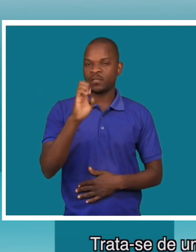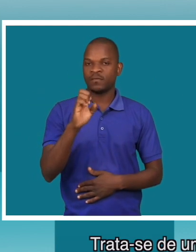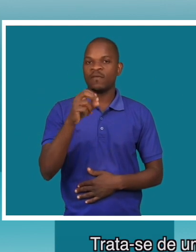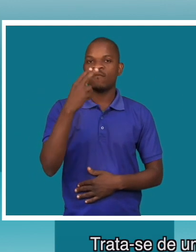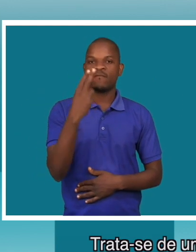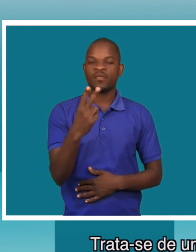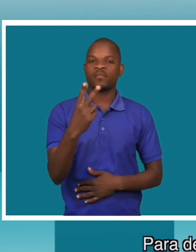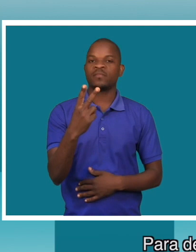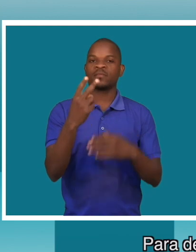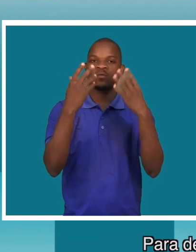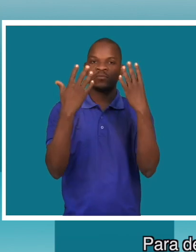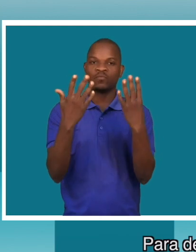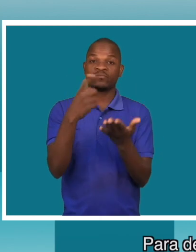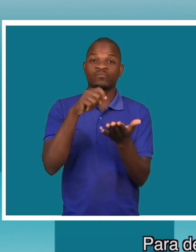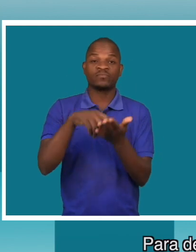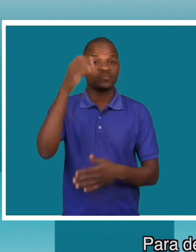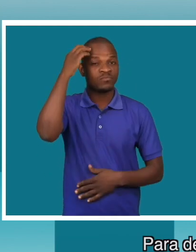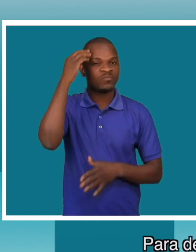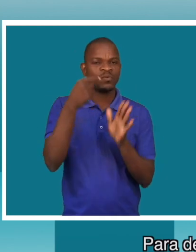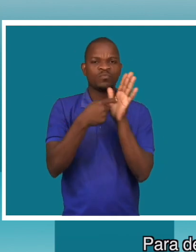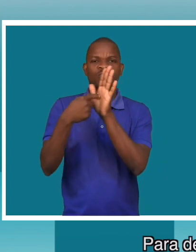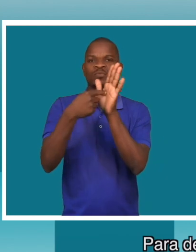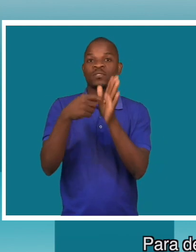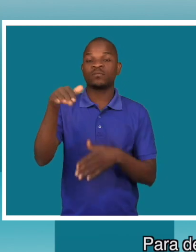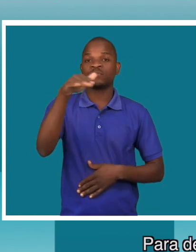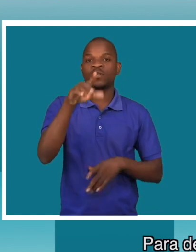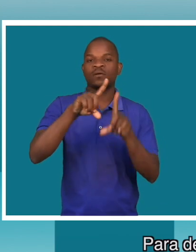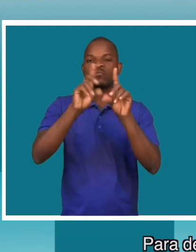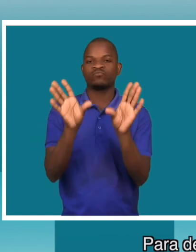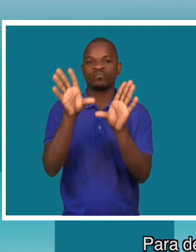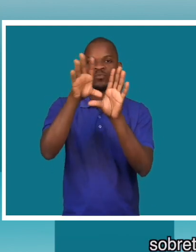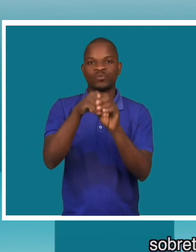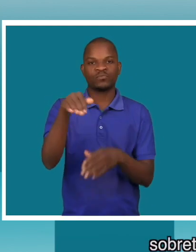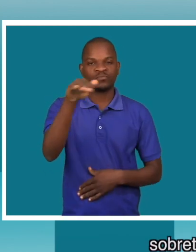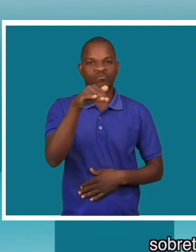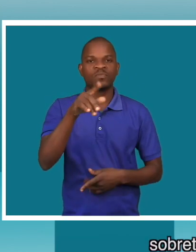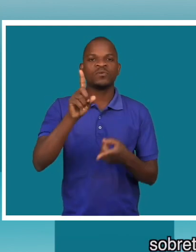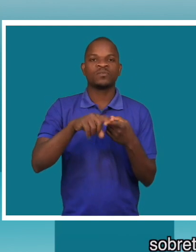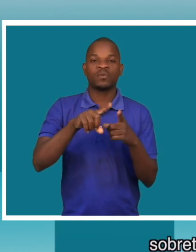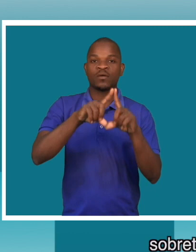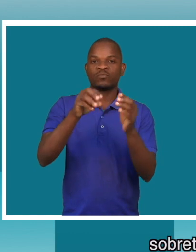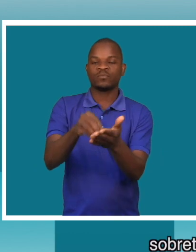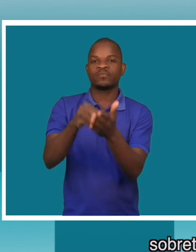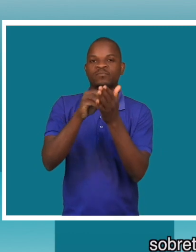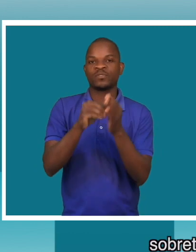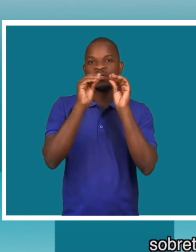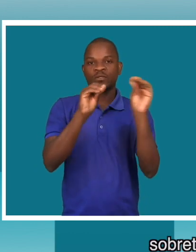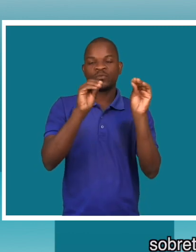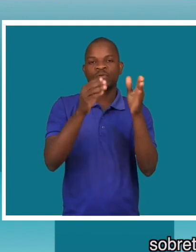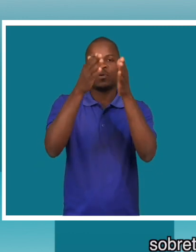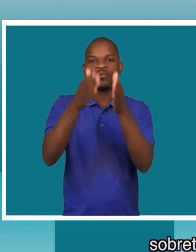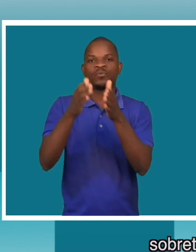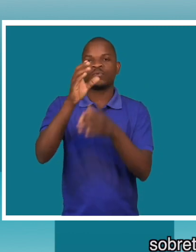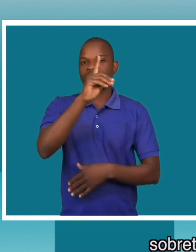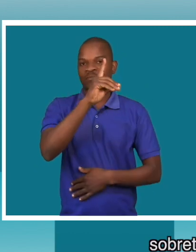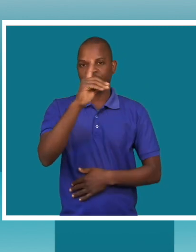na cidade de Maputo, para despertar nas comunidades a necessidade de inclusão social, sobretudo no acesso à educação para